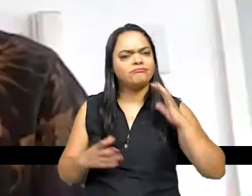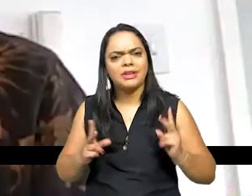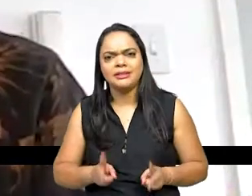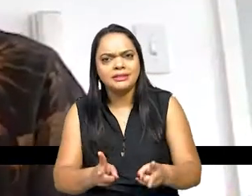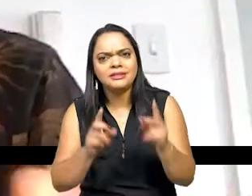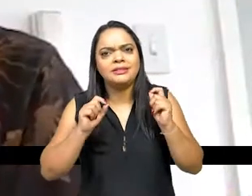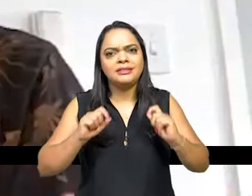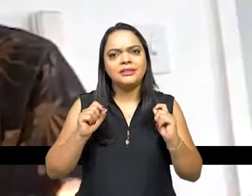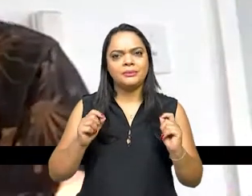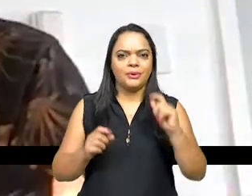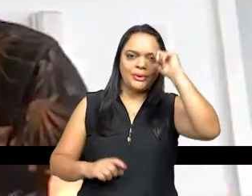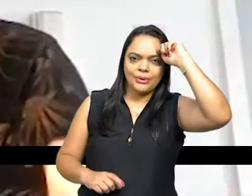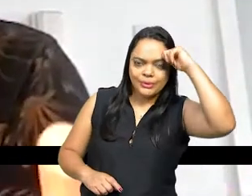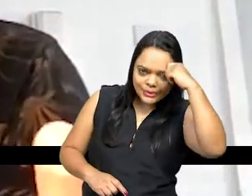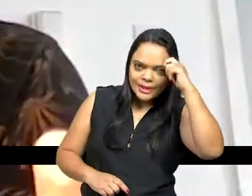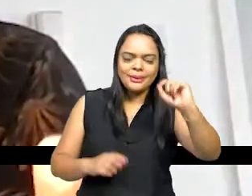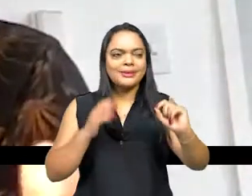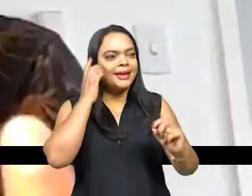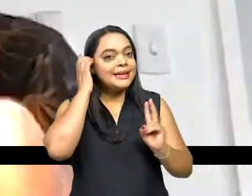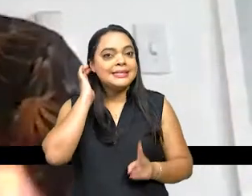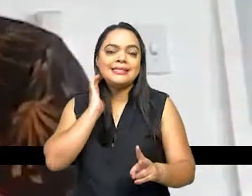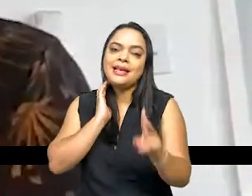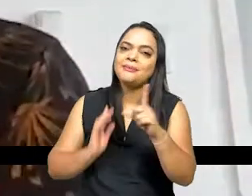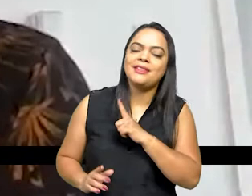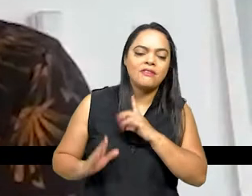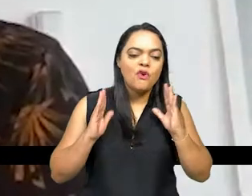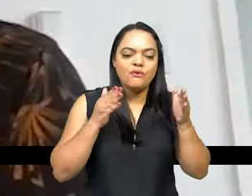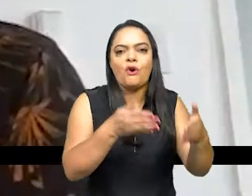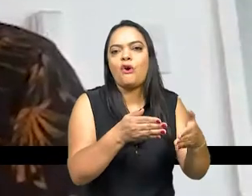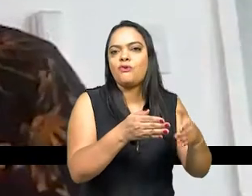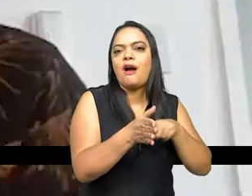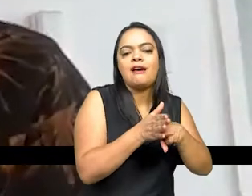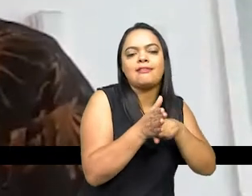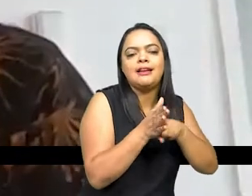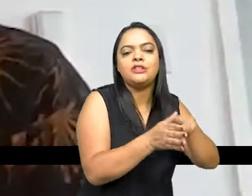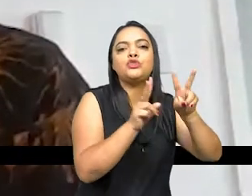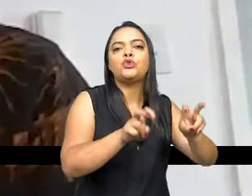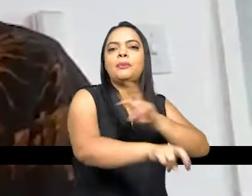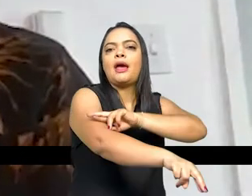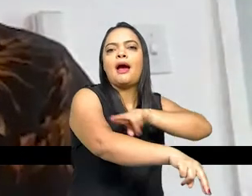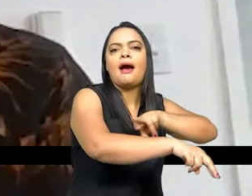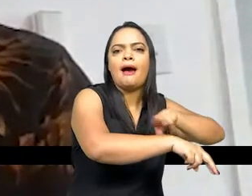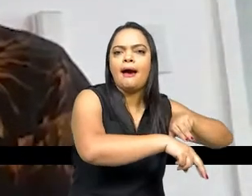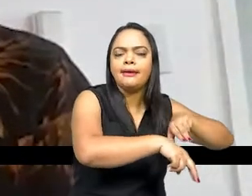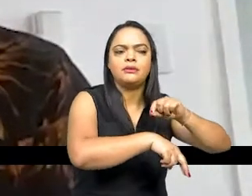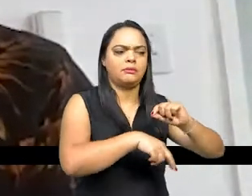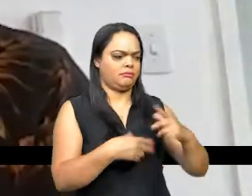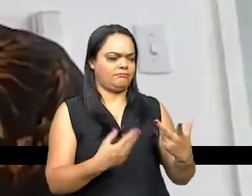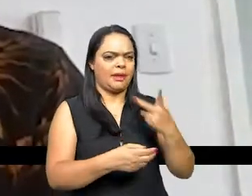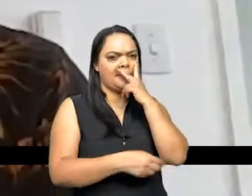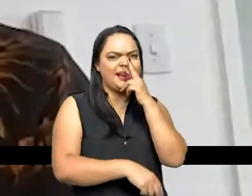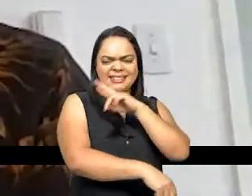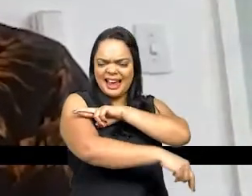foram tomados, os negros foram colocados no centro da análise racial, e sempre foi uma análise